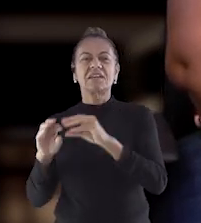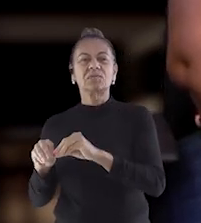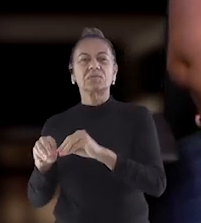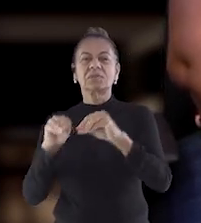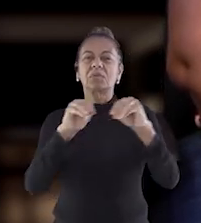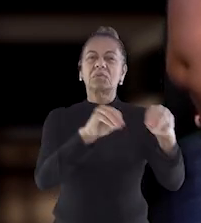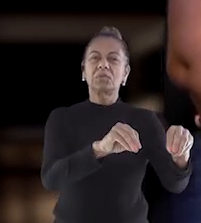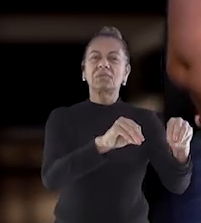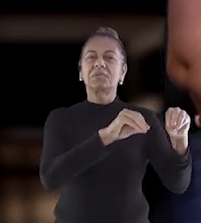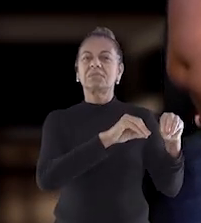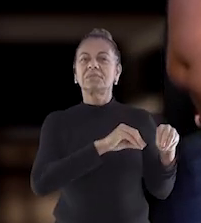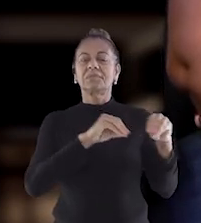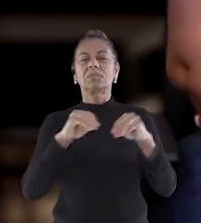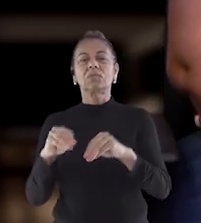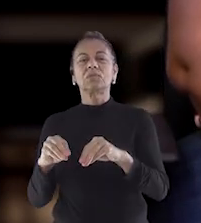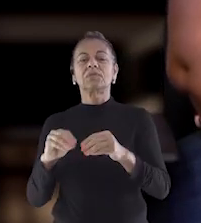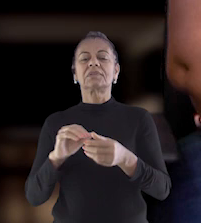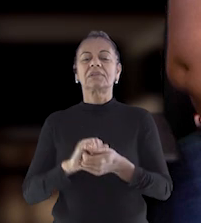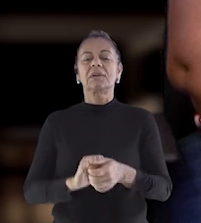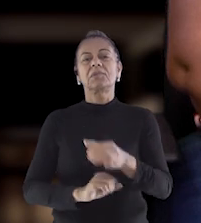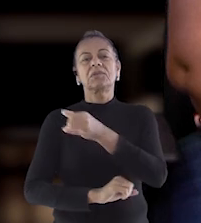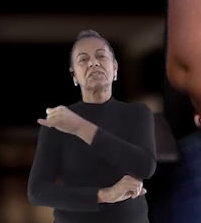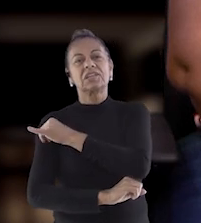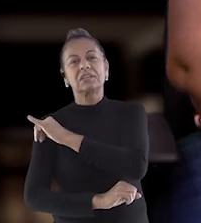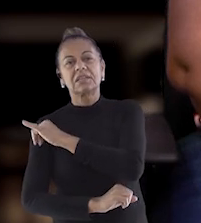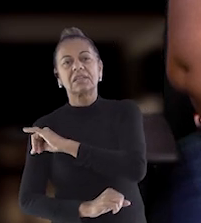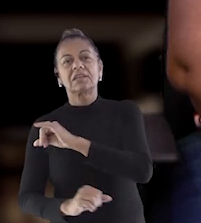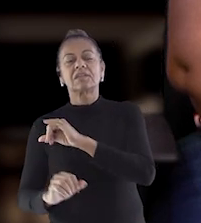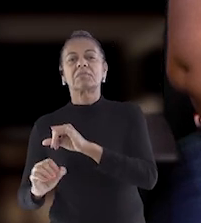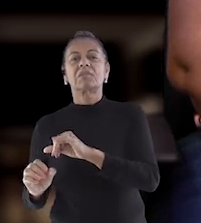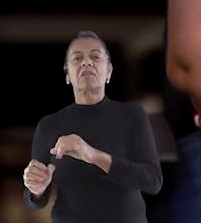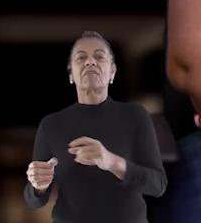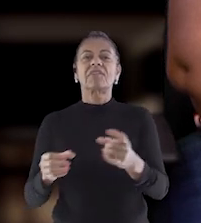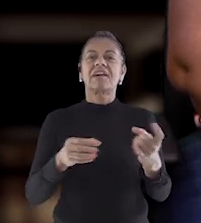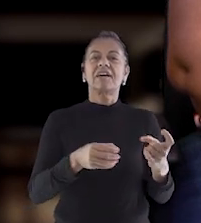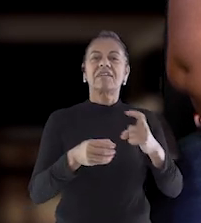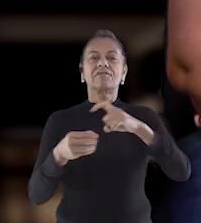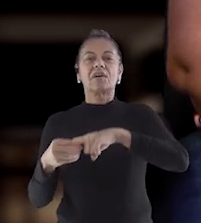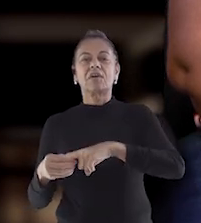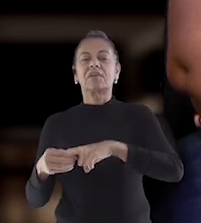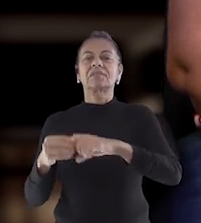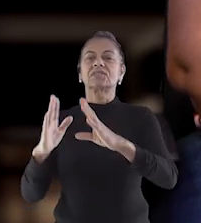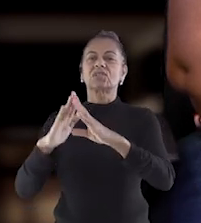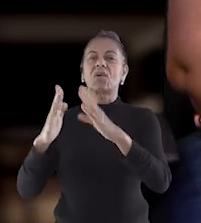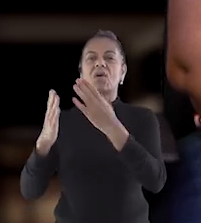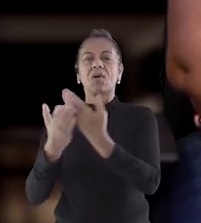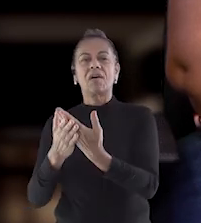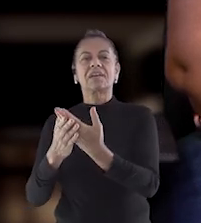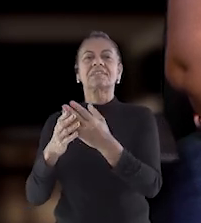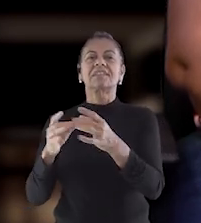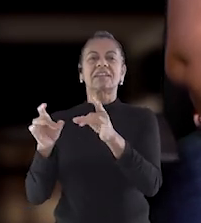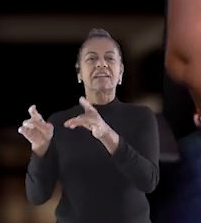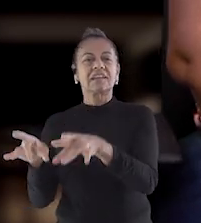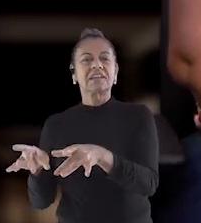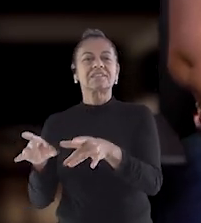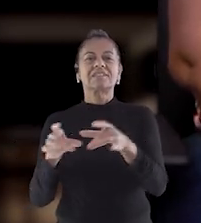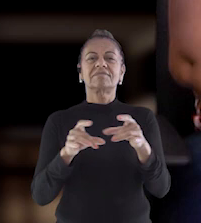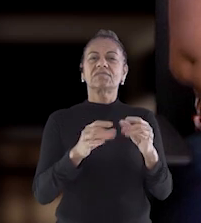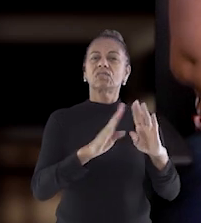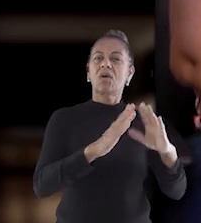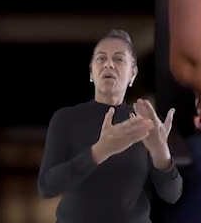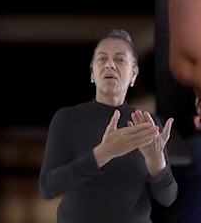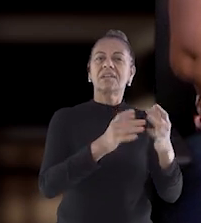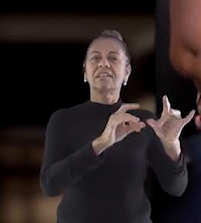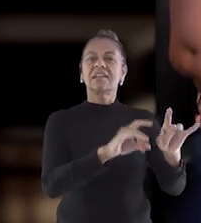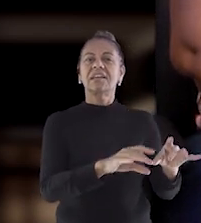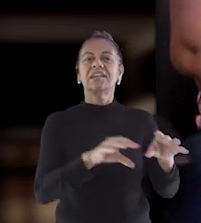assim, ele tirava a gente do colégio, aí a gente ia pro lugar, pro Rio de Janeiro, aí voltava pra cá, pra Vitória, que são daqui do Espírito Santo, né? Eram